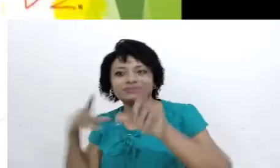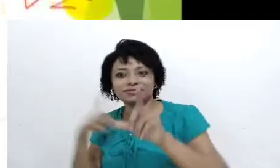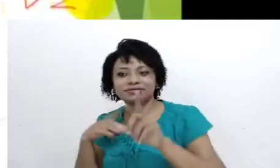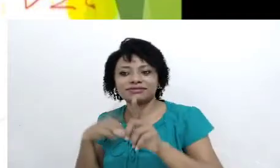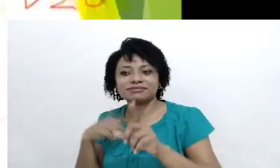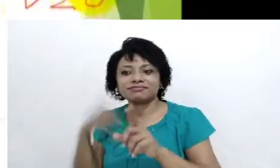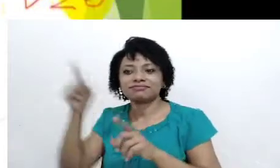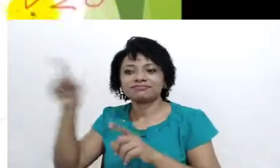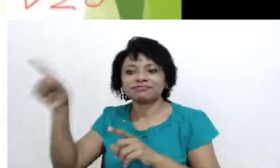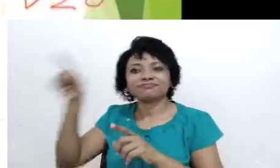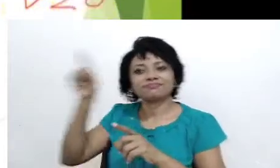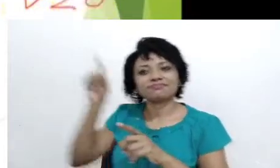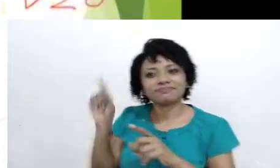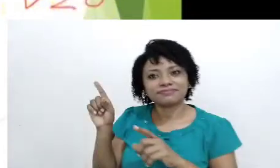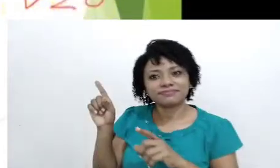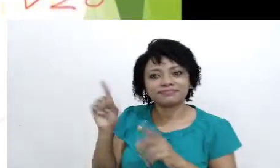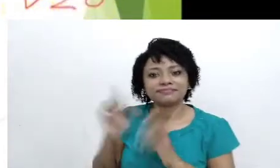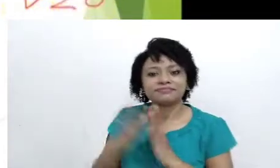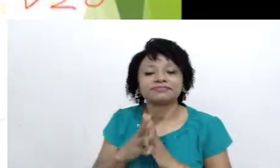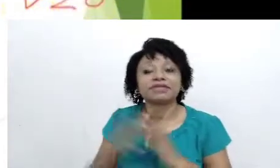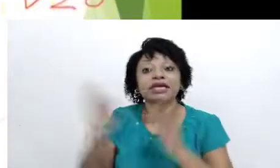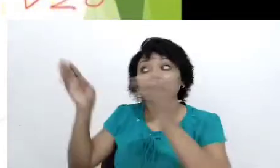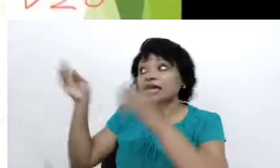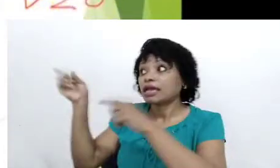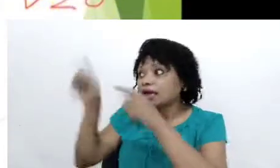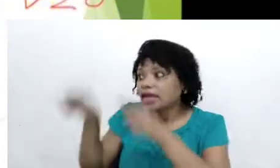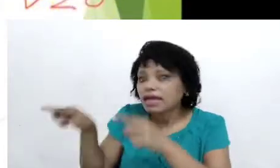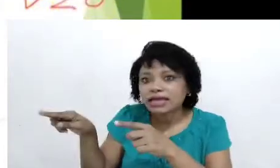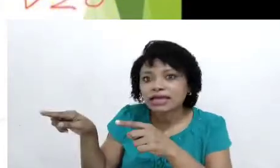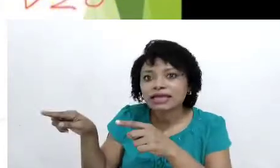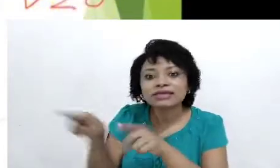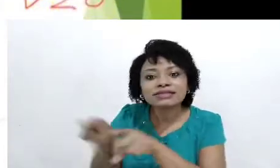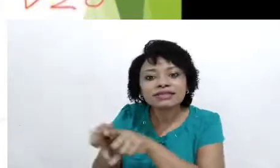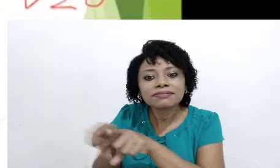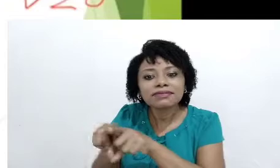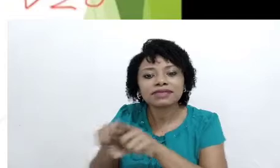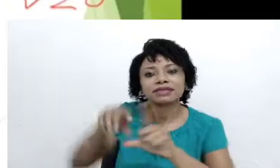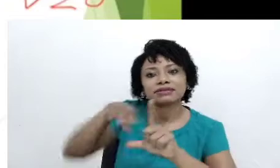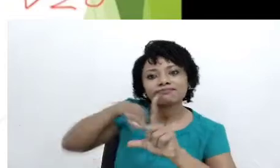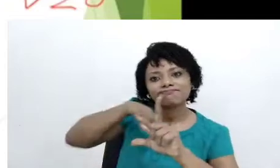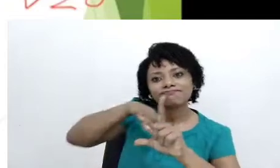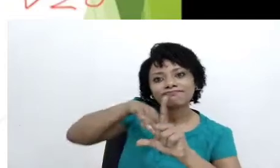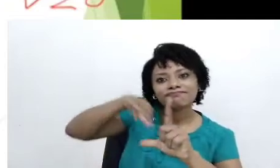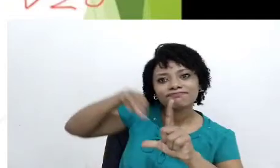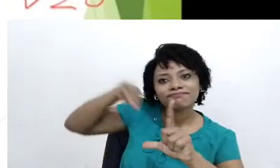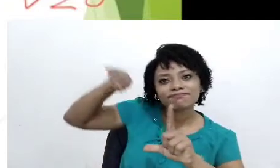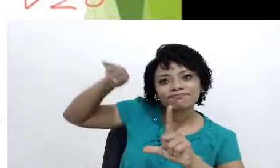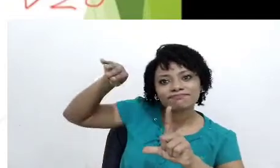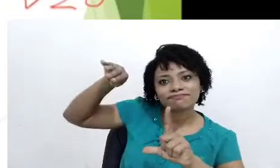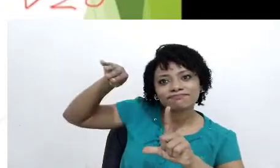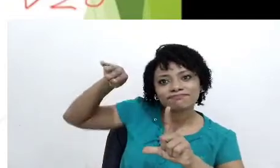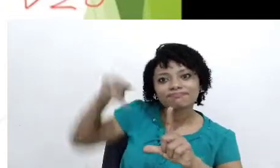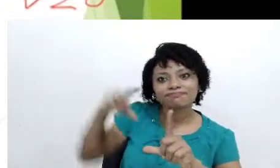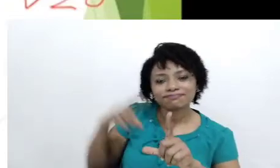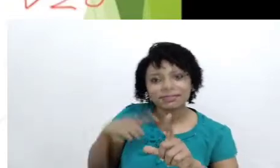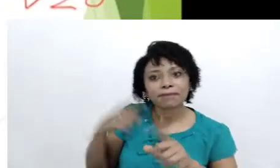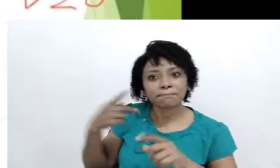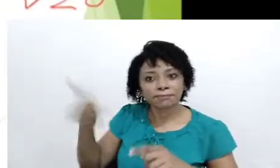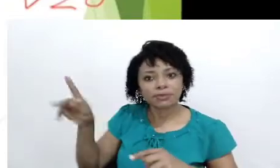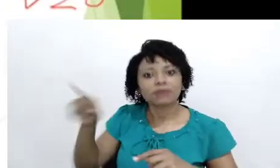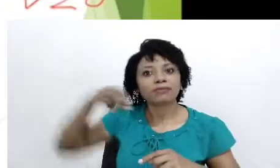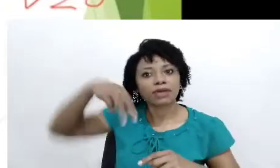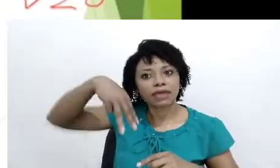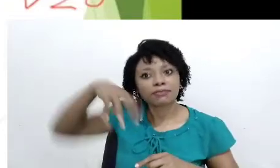velocidade for negativa, a gente tem um gráfico abaixo do eixo dos tempos, certo? Do mesmo jeito, vale para o gráfico